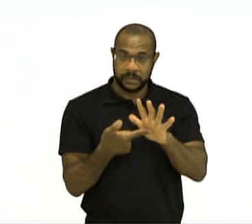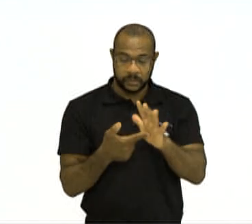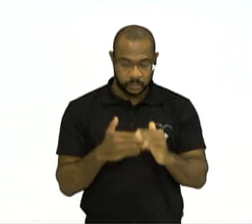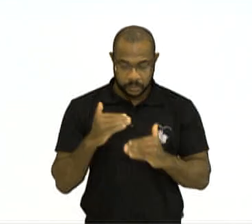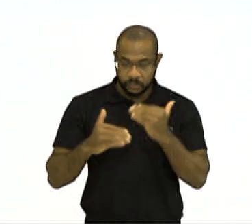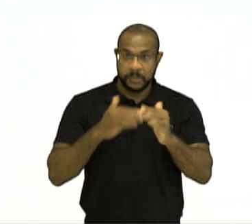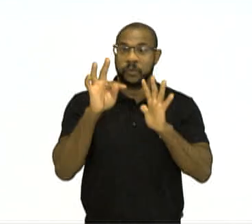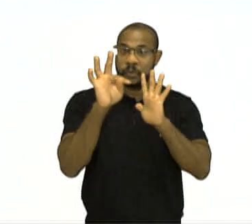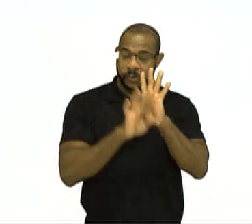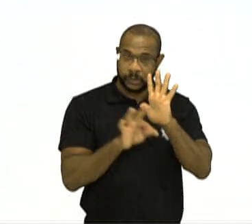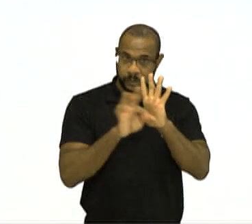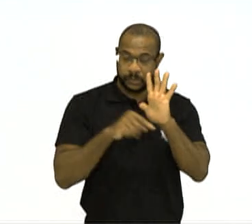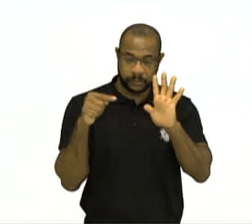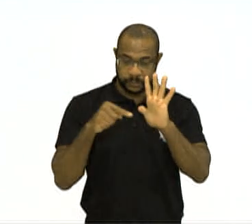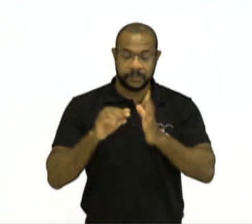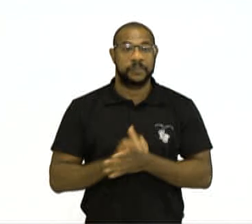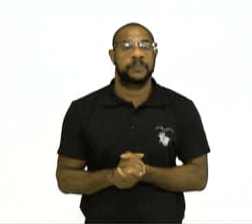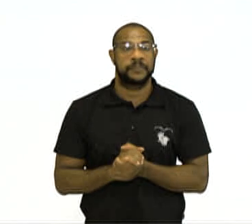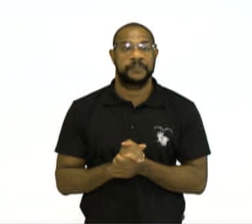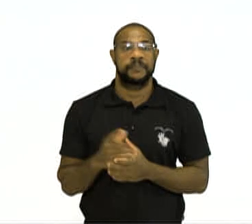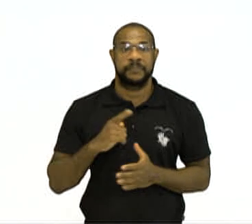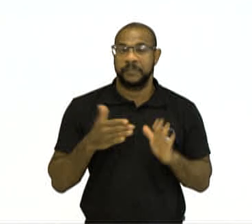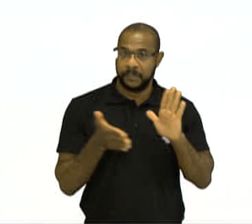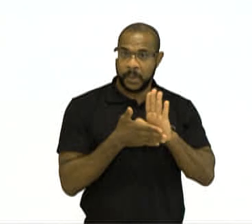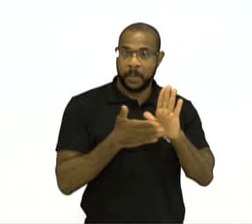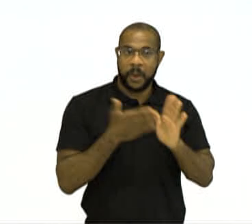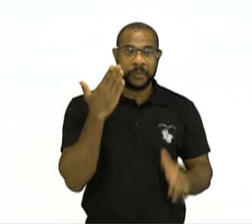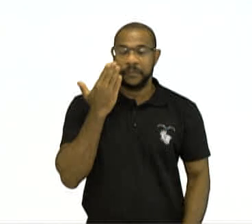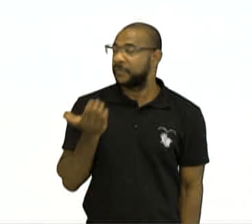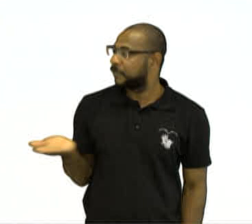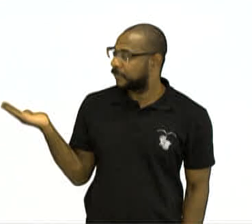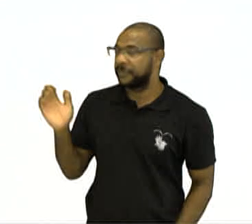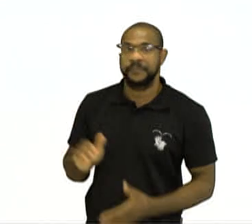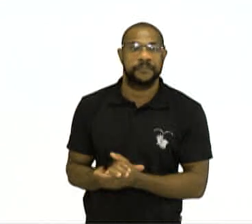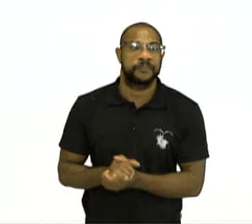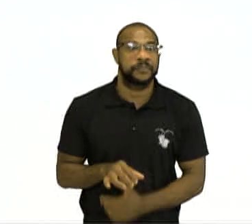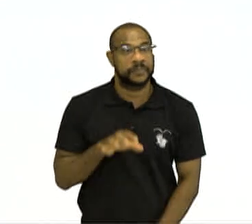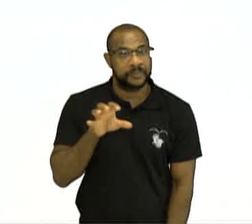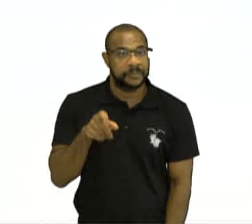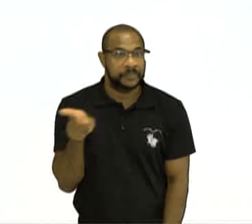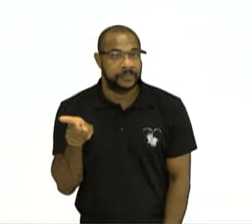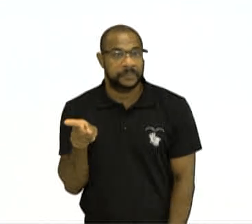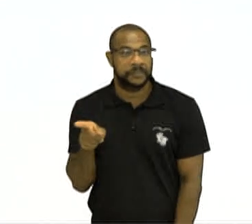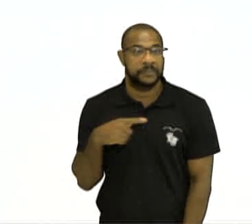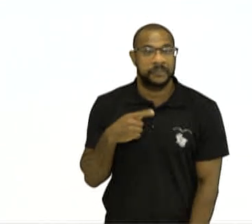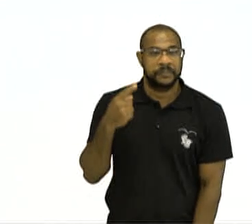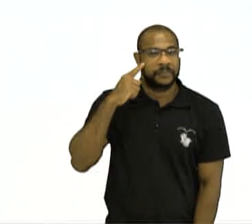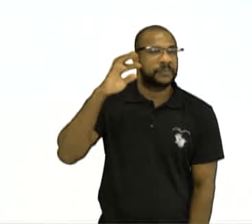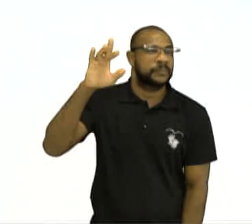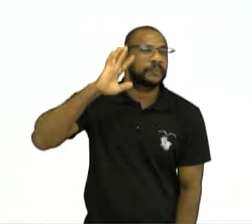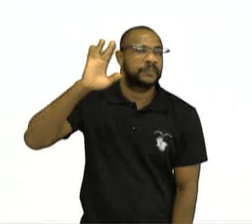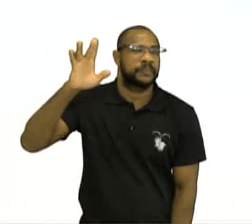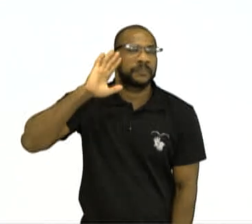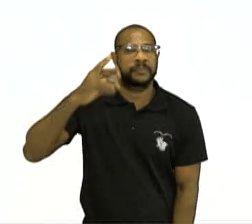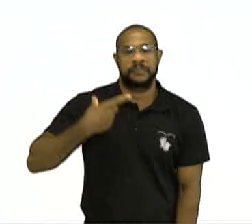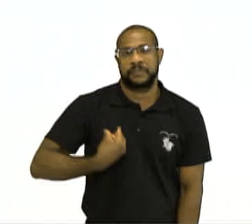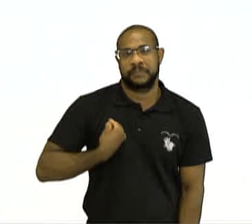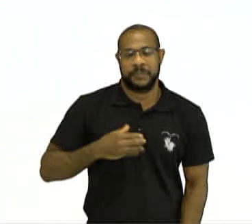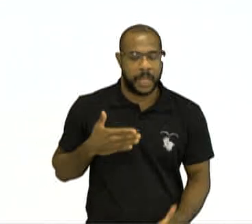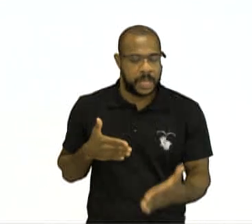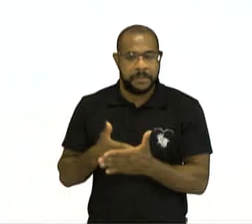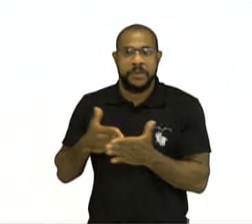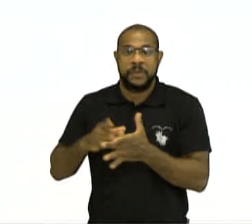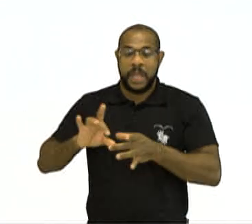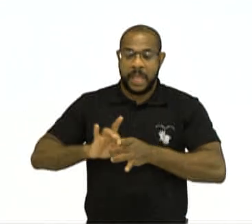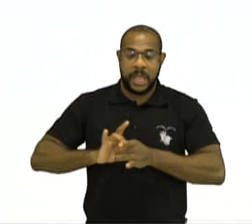desenvolvimento do texto. A gente tem aqui uma proposta. Assim, diante da reflexão sobre a existência de limites à